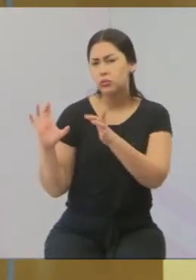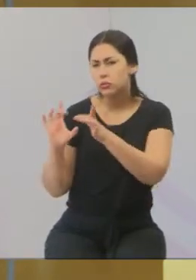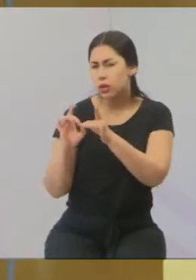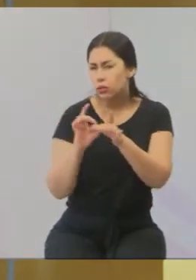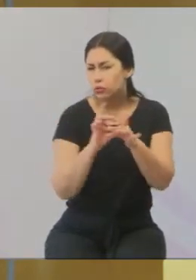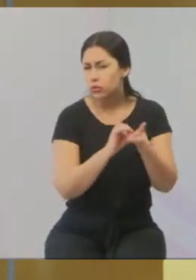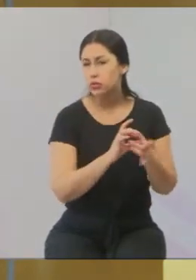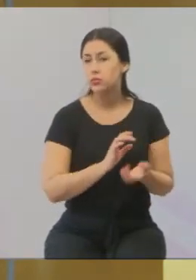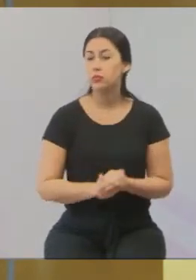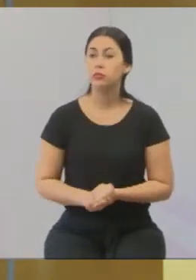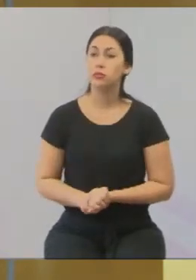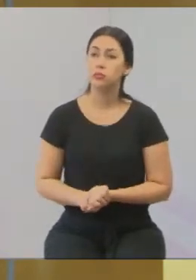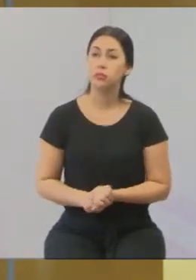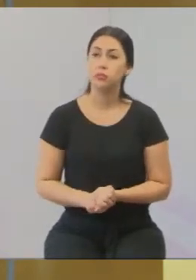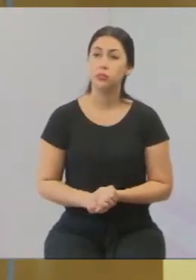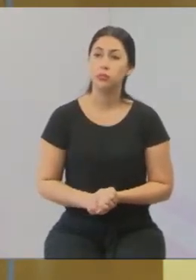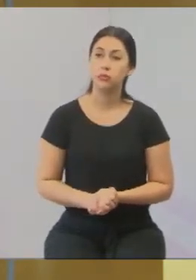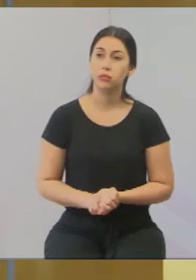e dizer o seguinte: